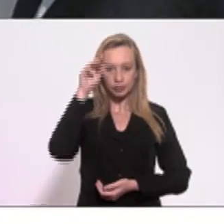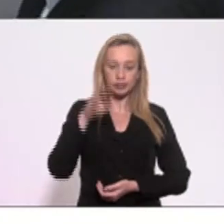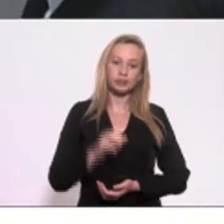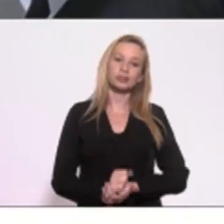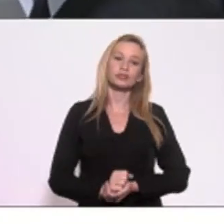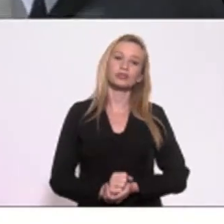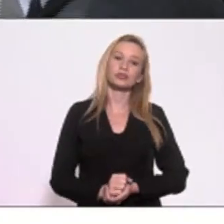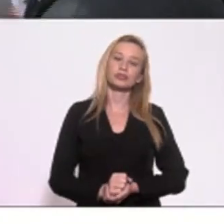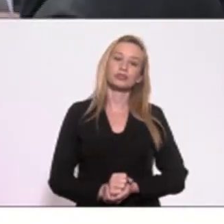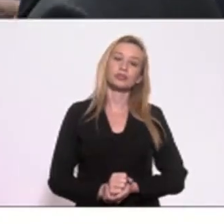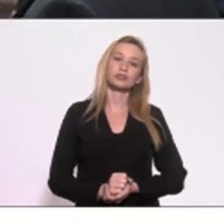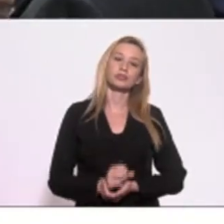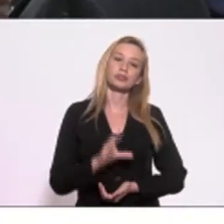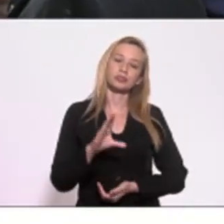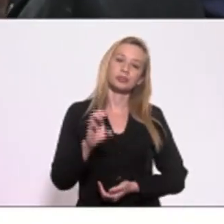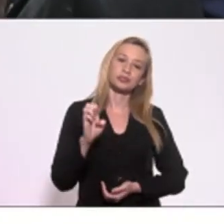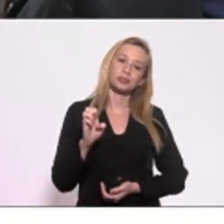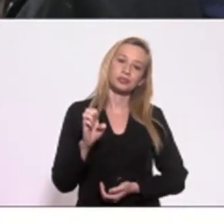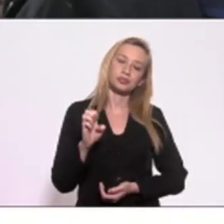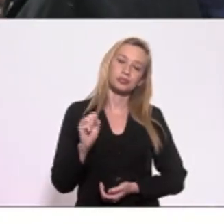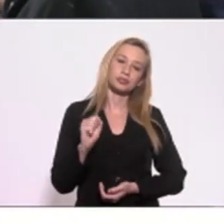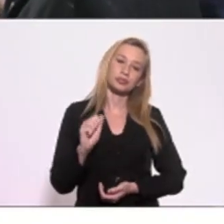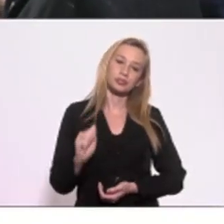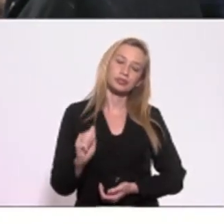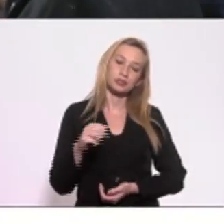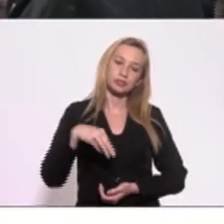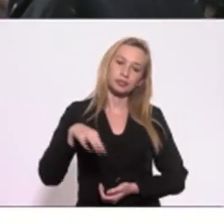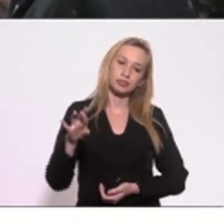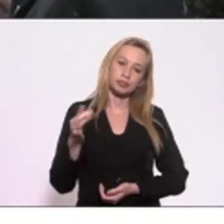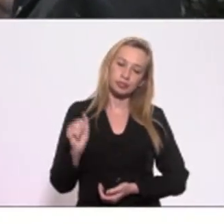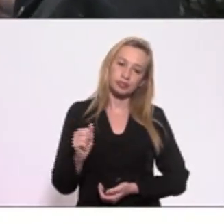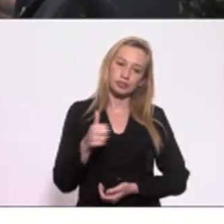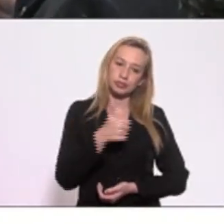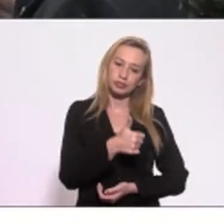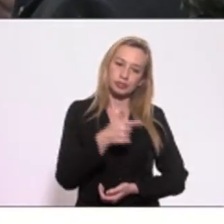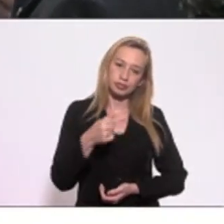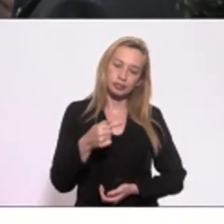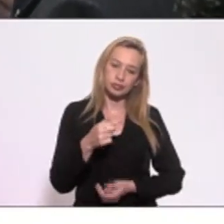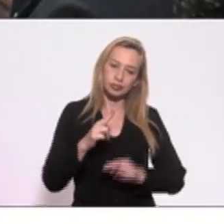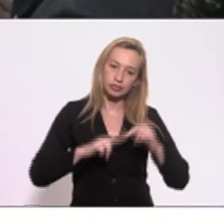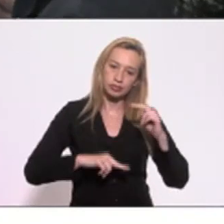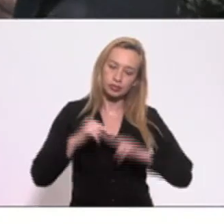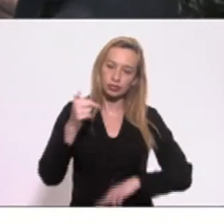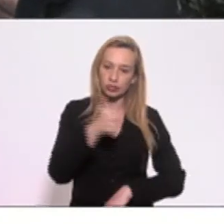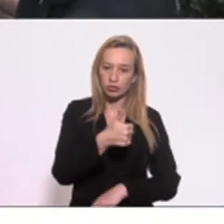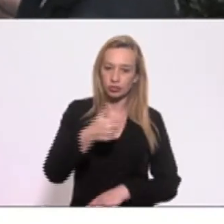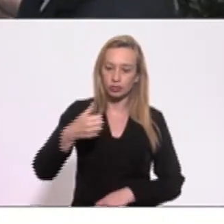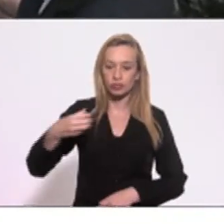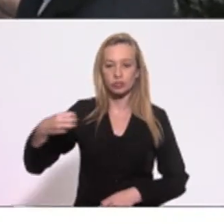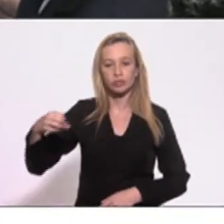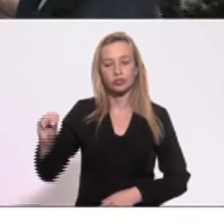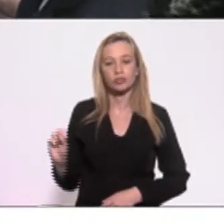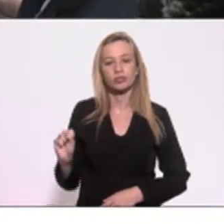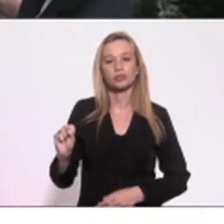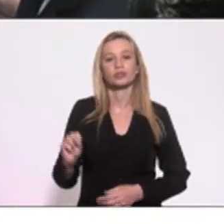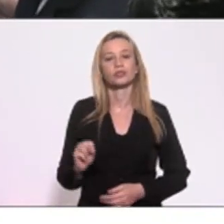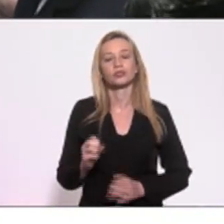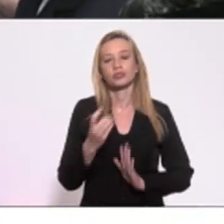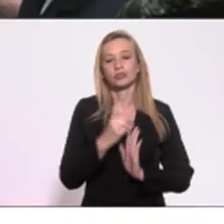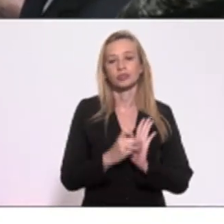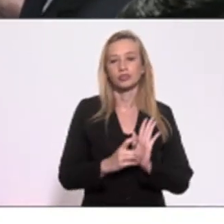César Maia, em 17 de julho de 2008, através do decreto